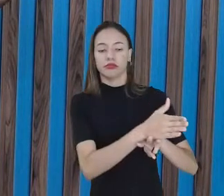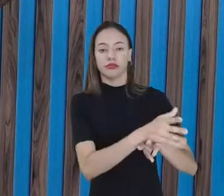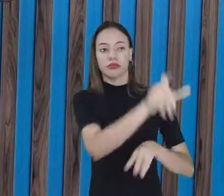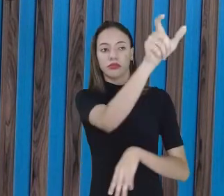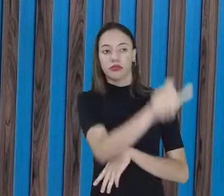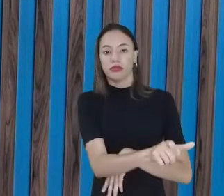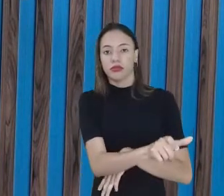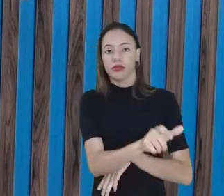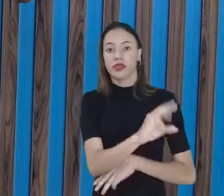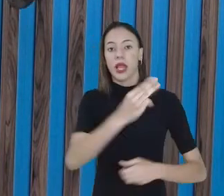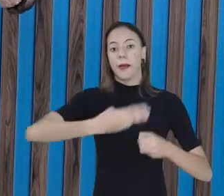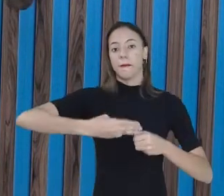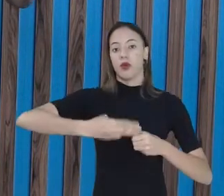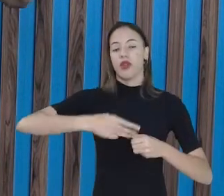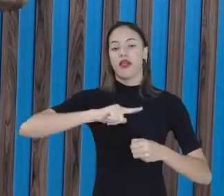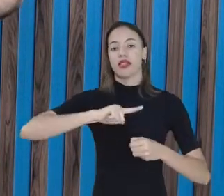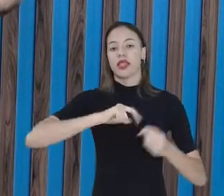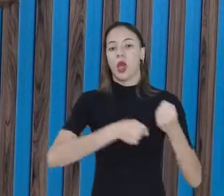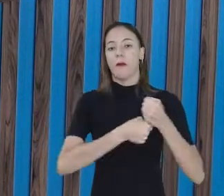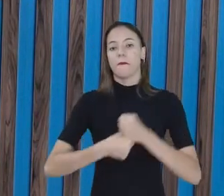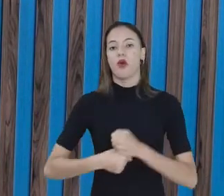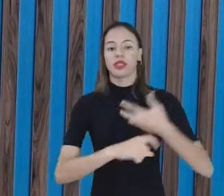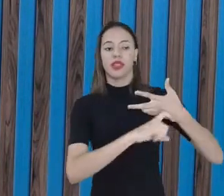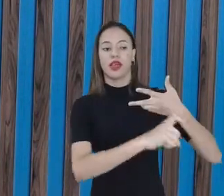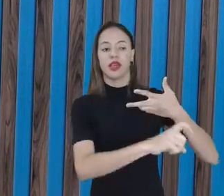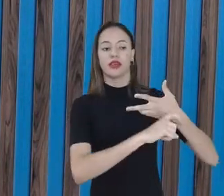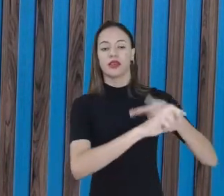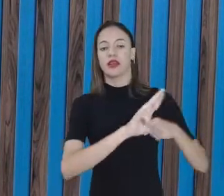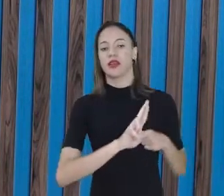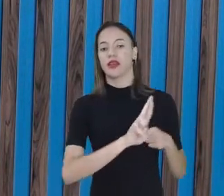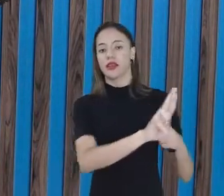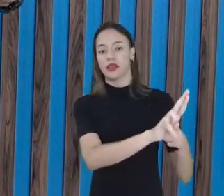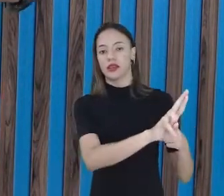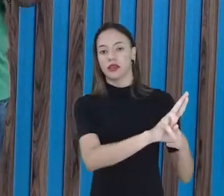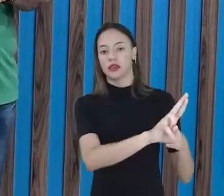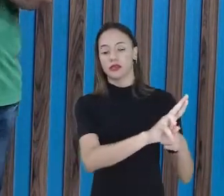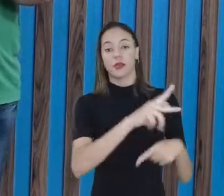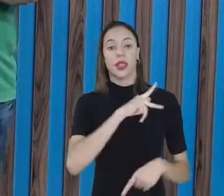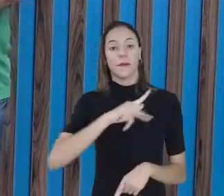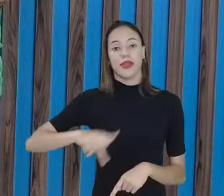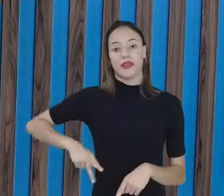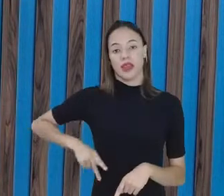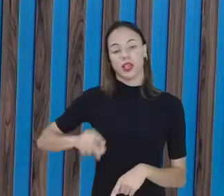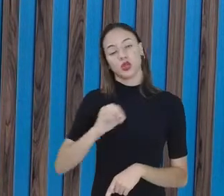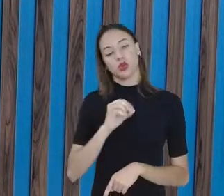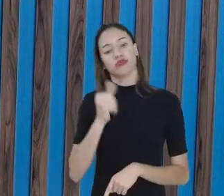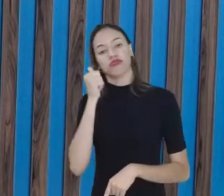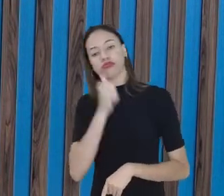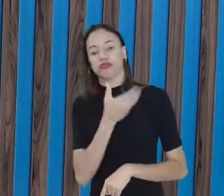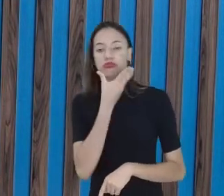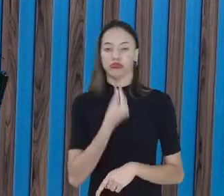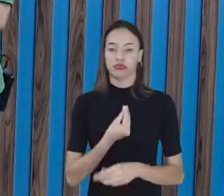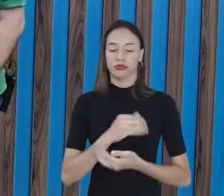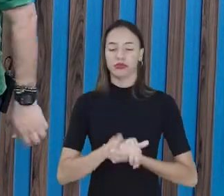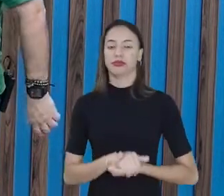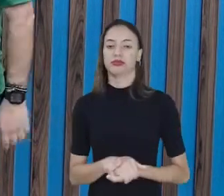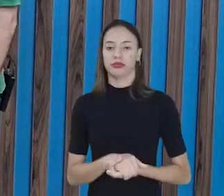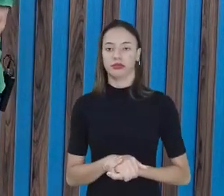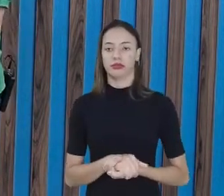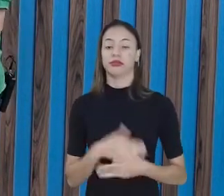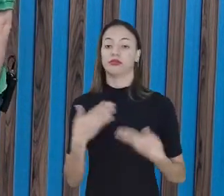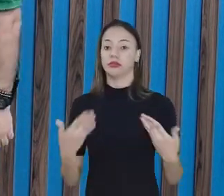tem aí o poder executivo sendo representado pelo prefeito ou prefeita, né? Então, nesse